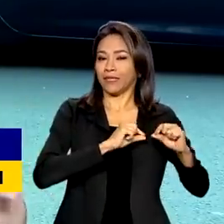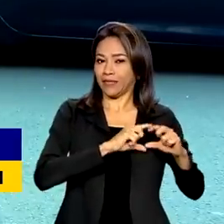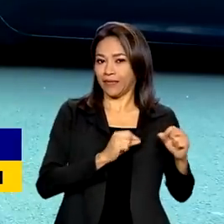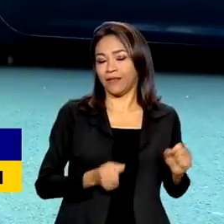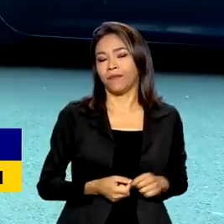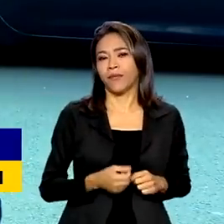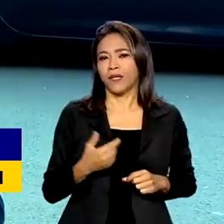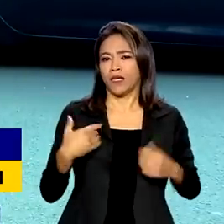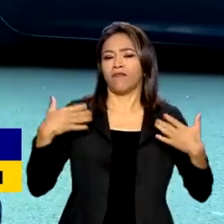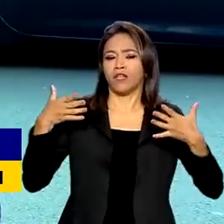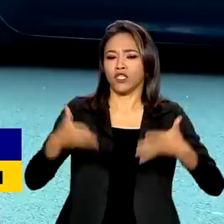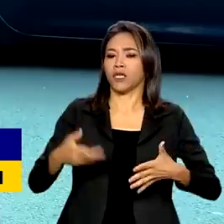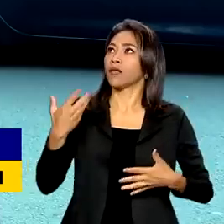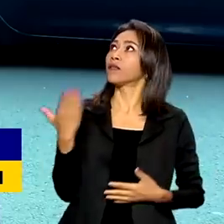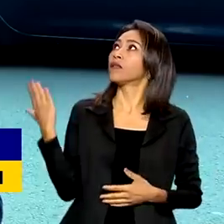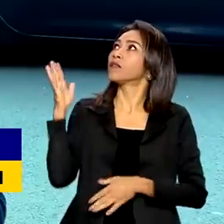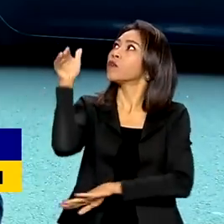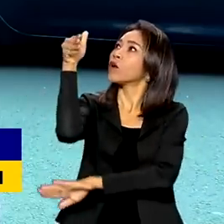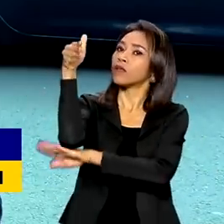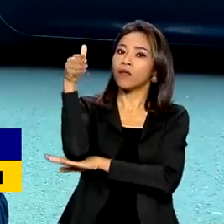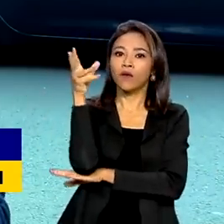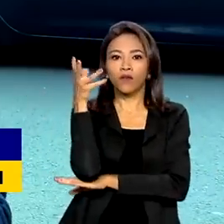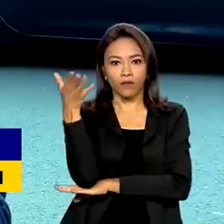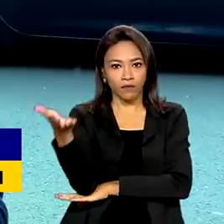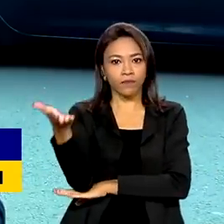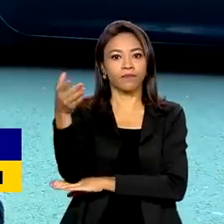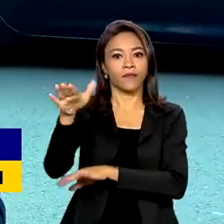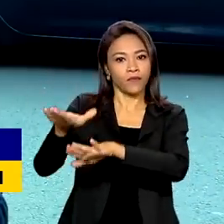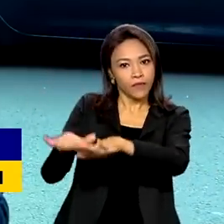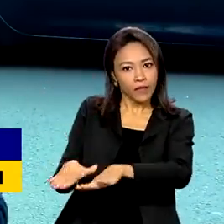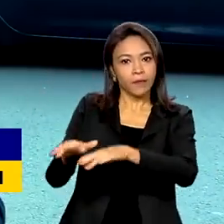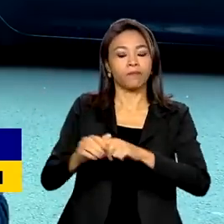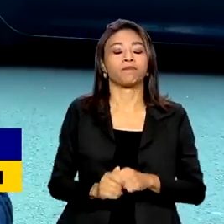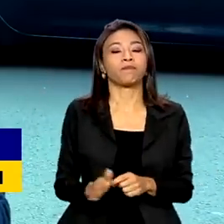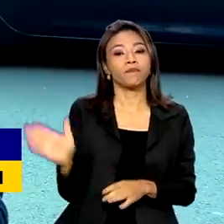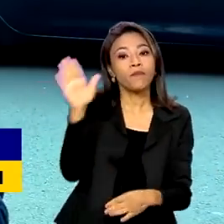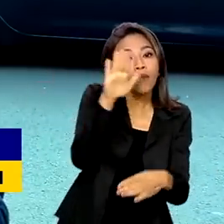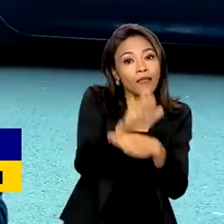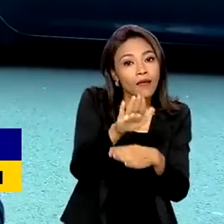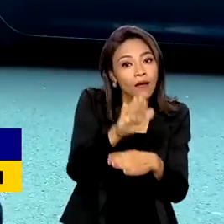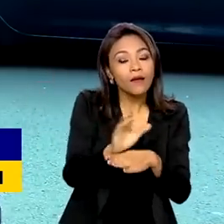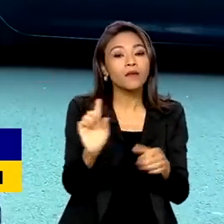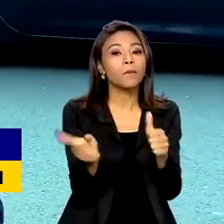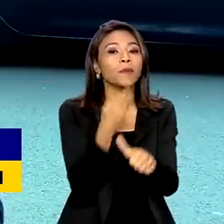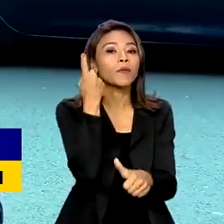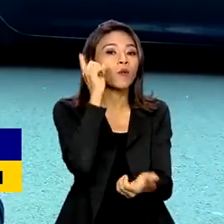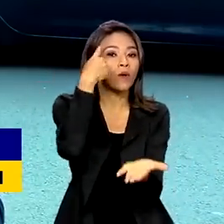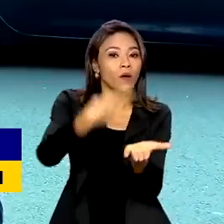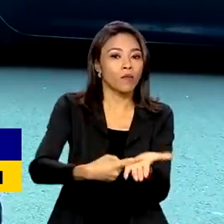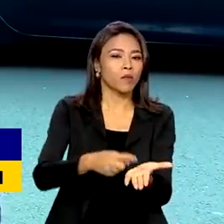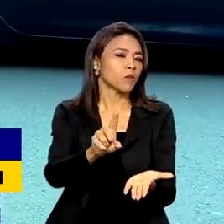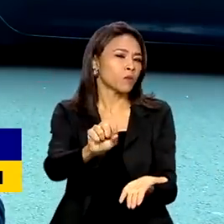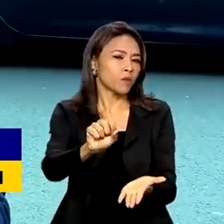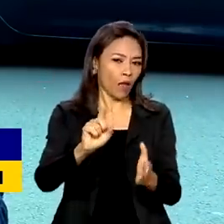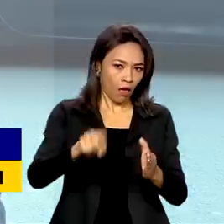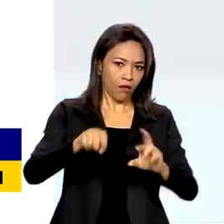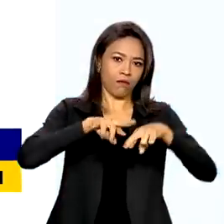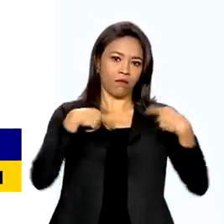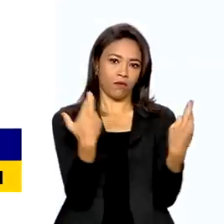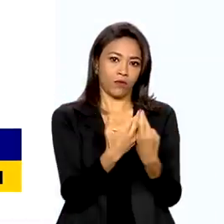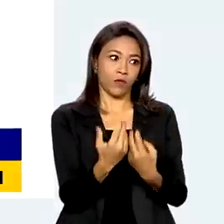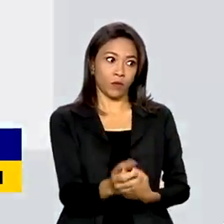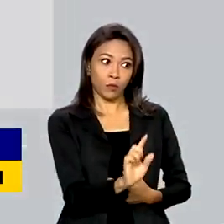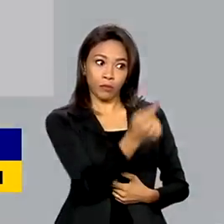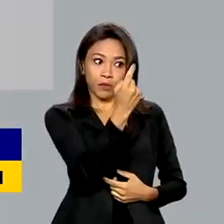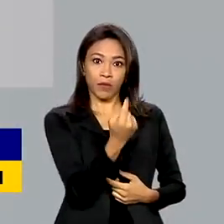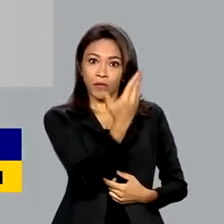chegar aqui a este hotel, onde vai ficar hospedado. À tarde, o presidente tem o primeiro compromisso, que é uma reunião com o